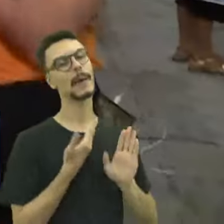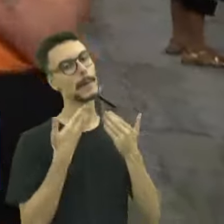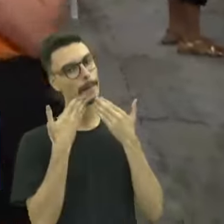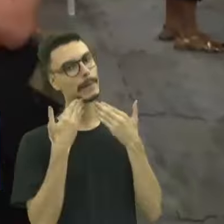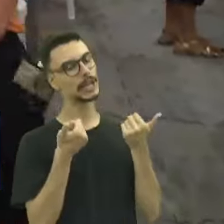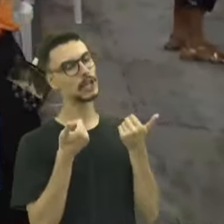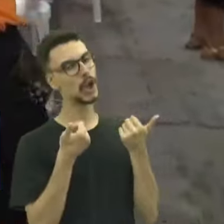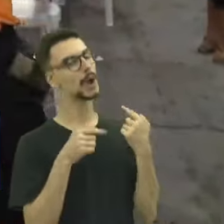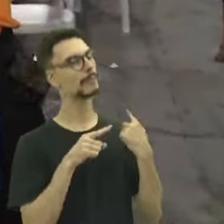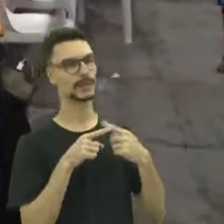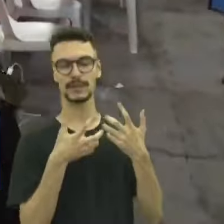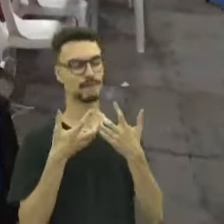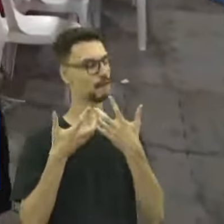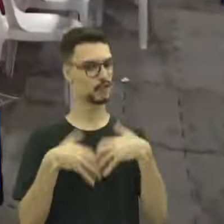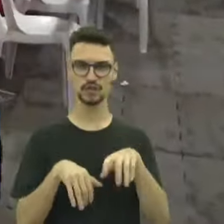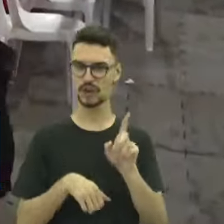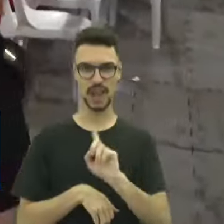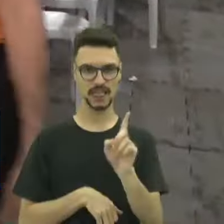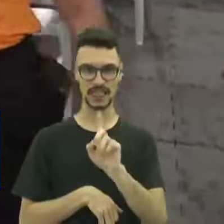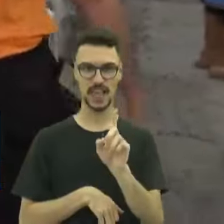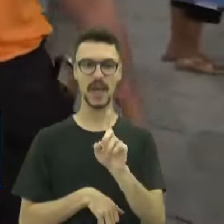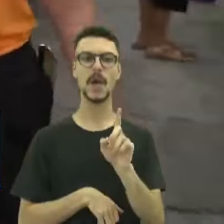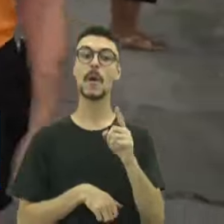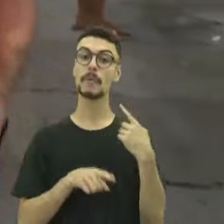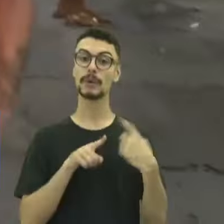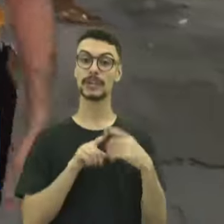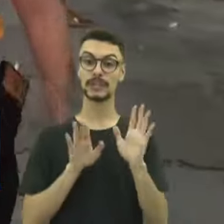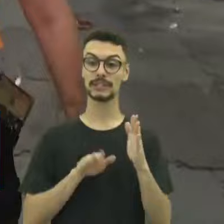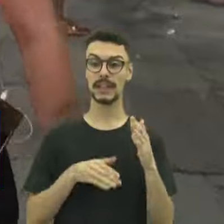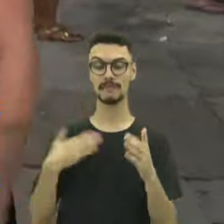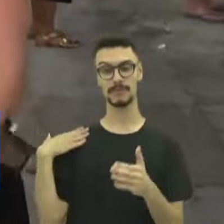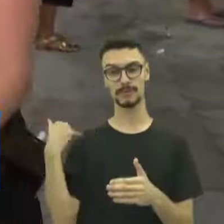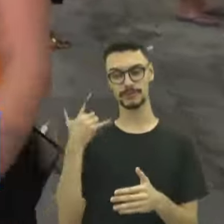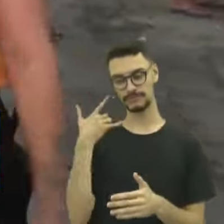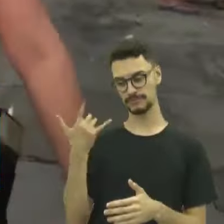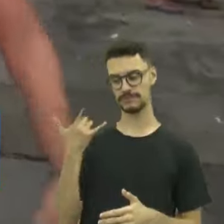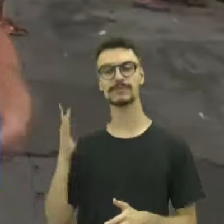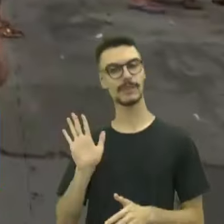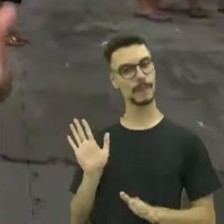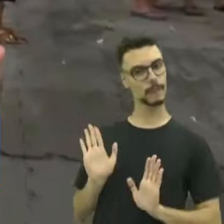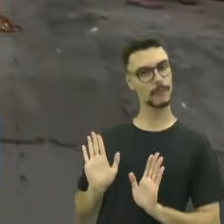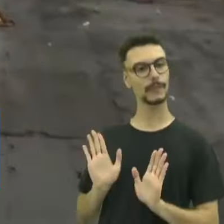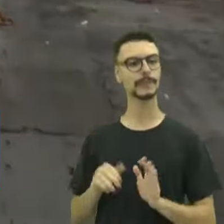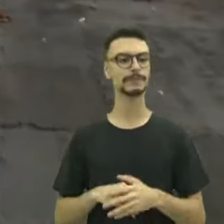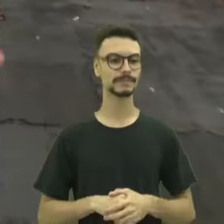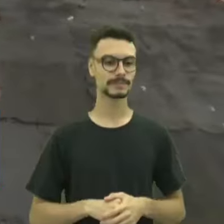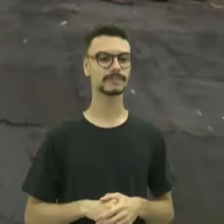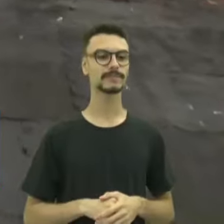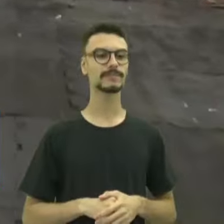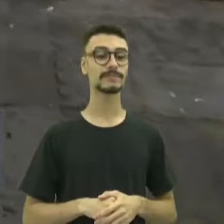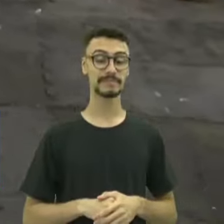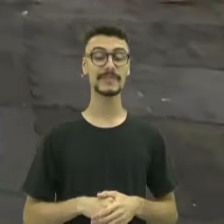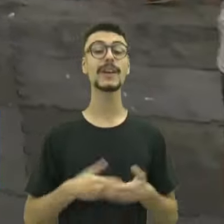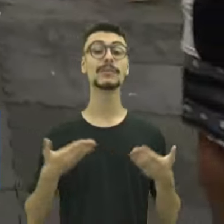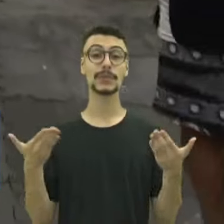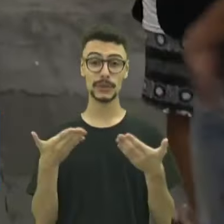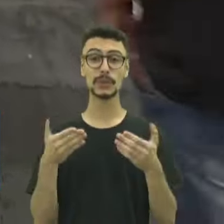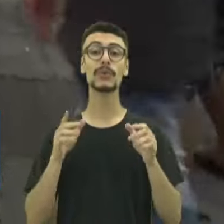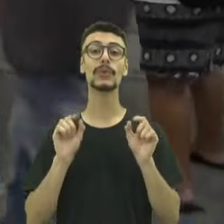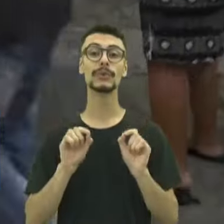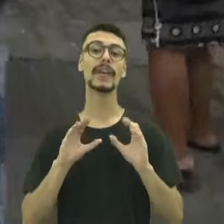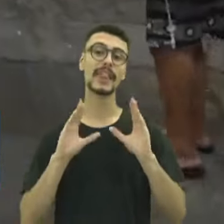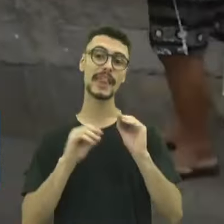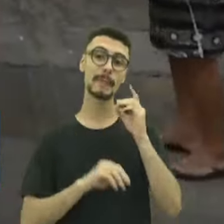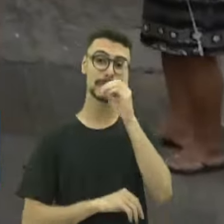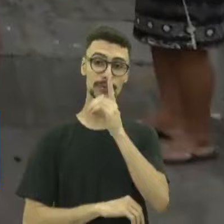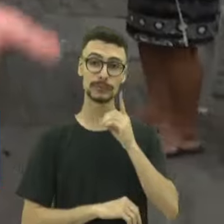Que não vai dar muito certo, que essa garra aqui já tá chamando minha atenção, viu? Então, gente, hoje, nessa noite de sábado,